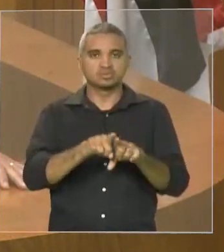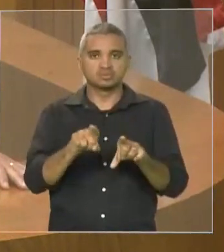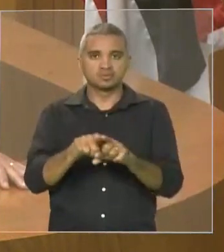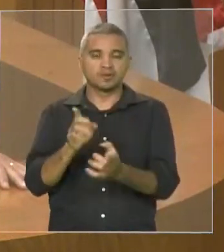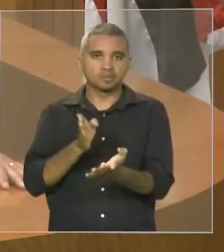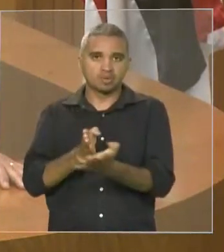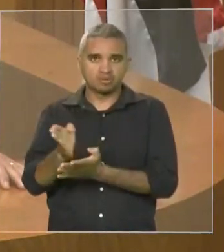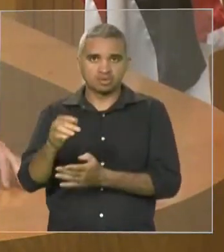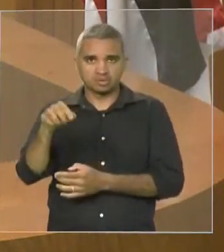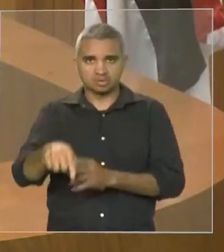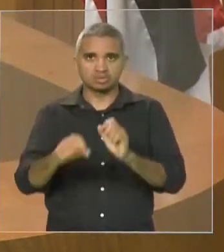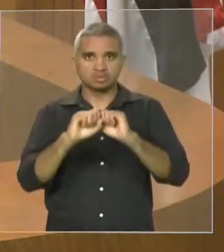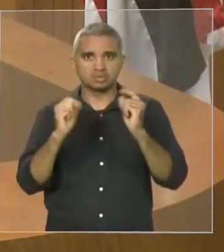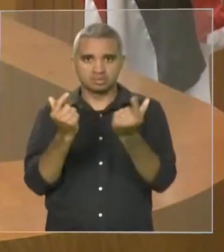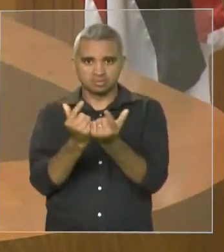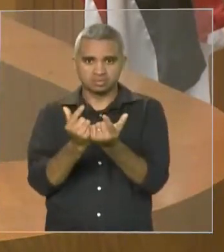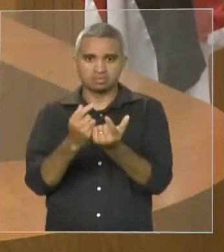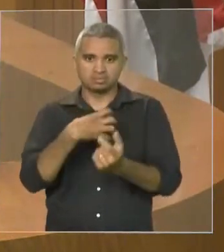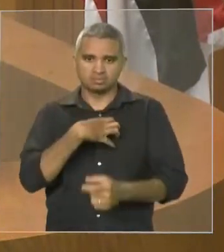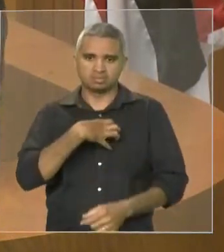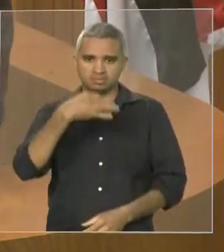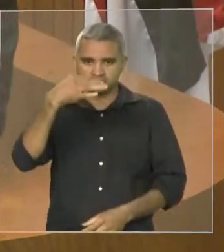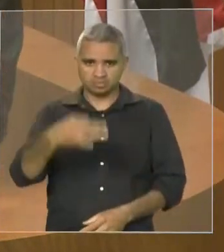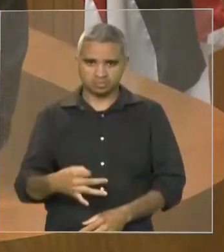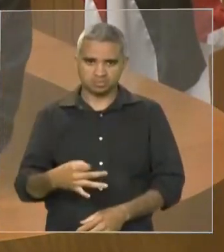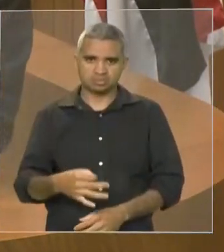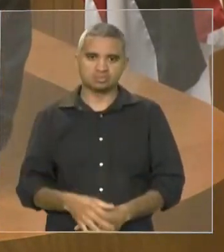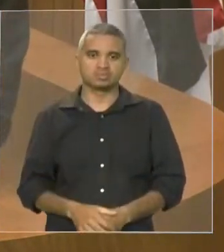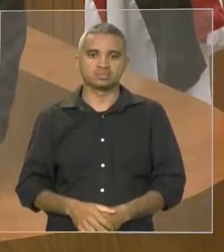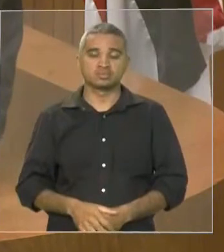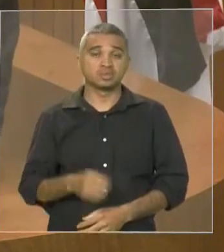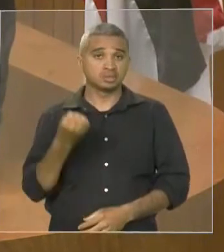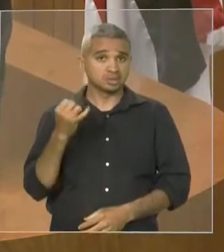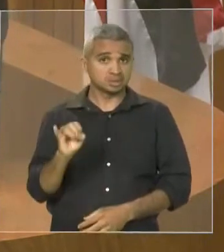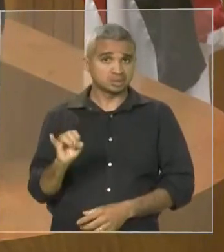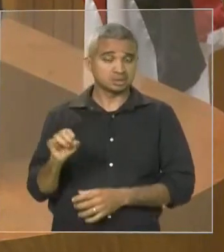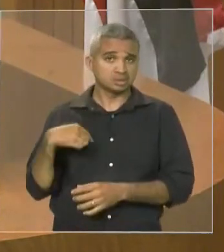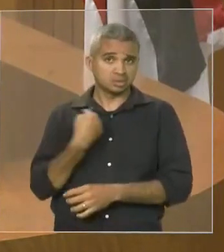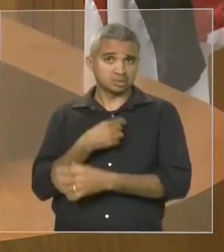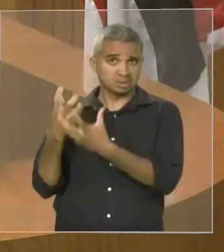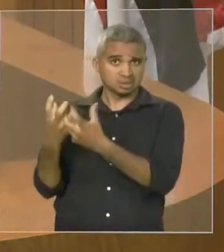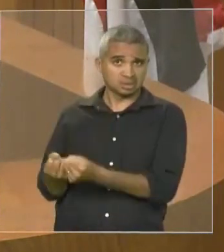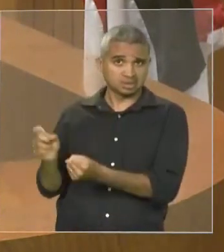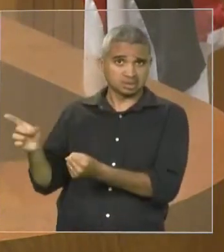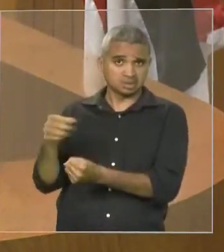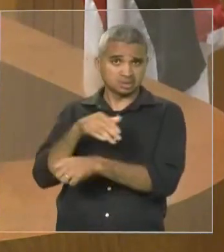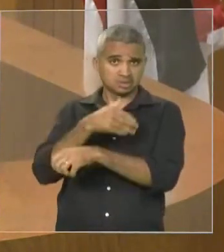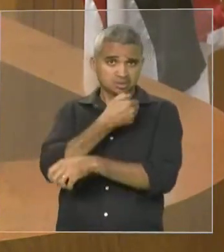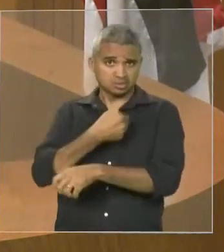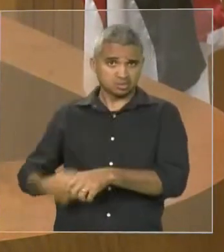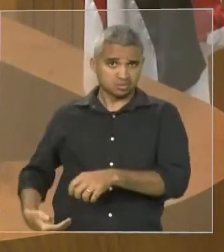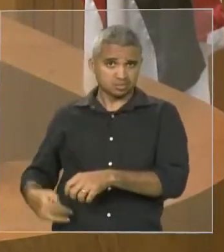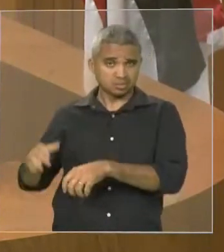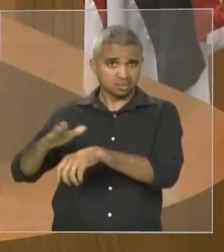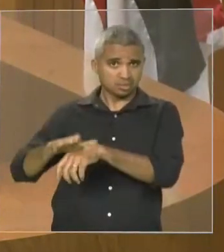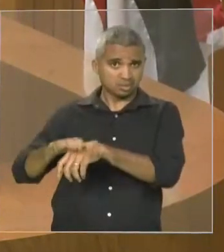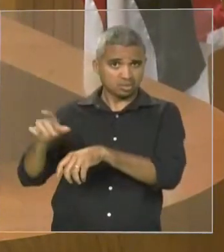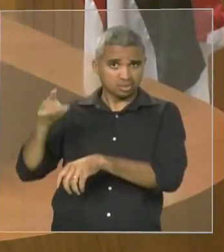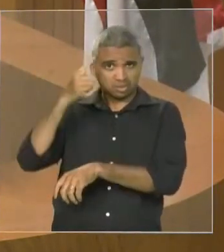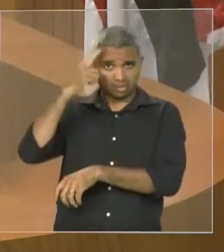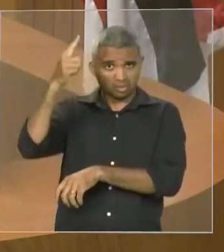dessa casa, eu tenho certeza. Porque se dependesse do governador, e aí é uma prova, deputado Max Barros,